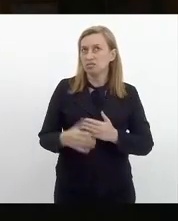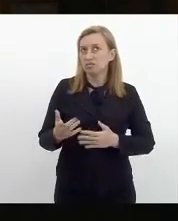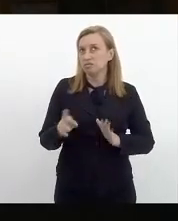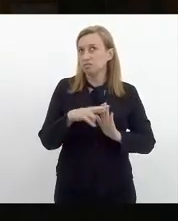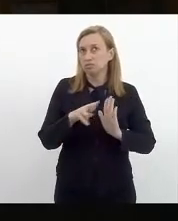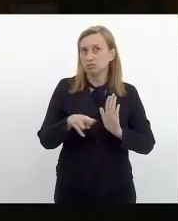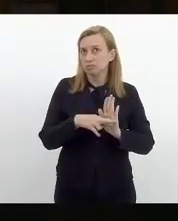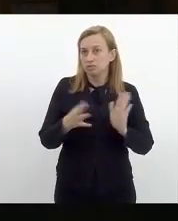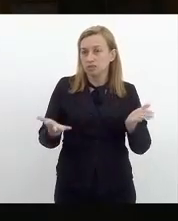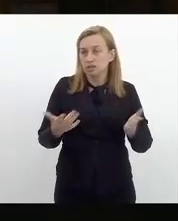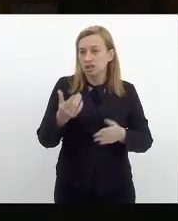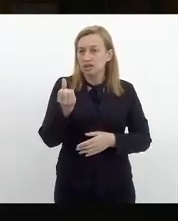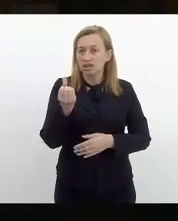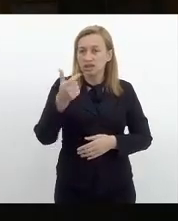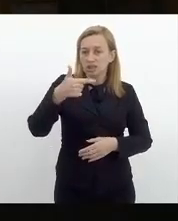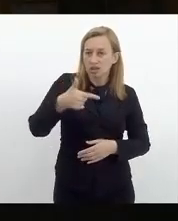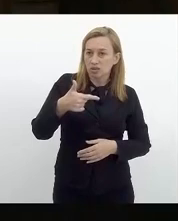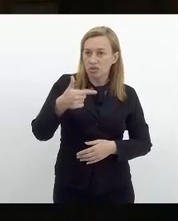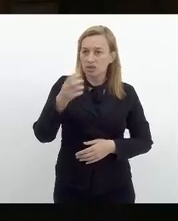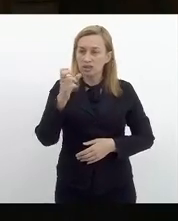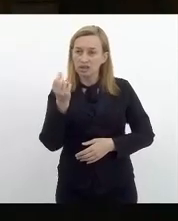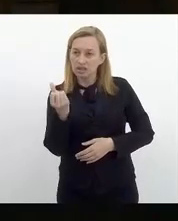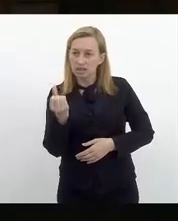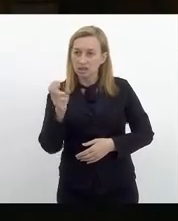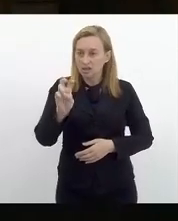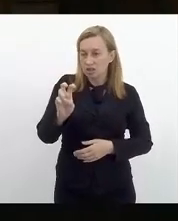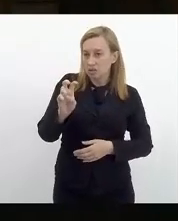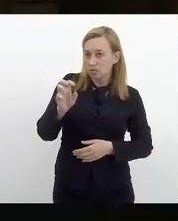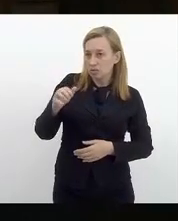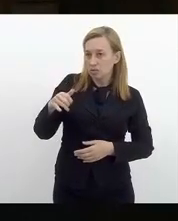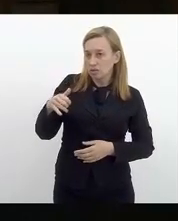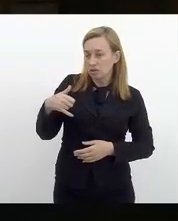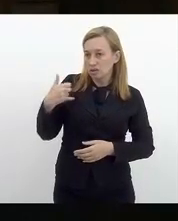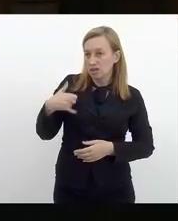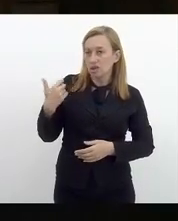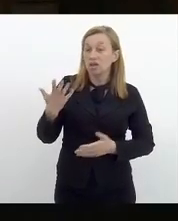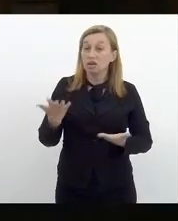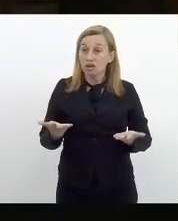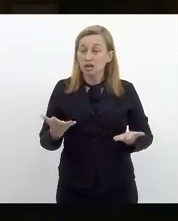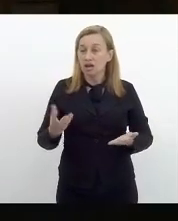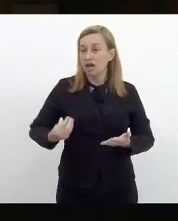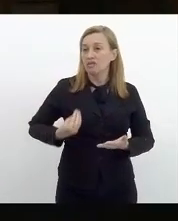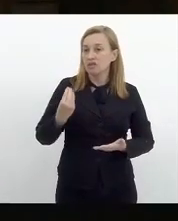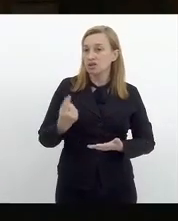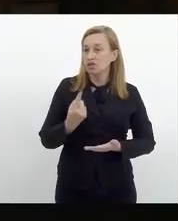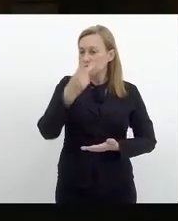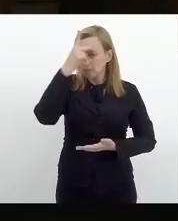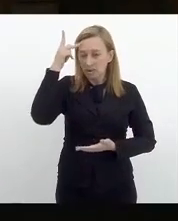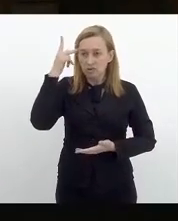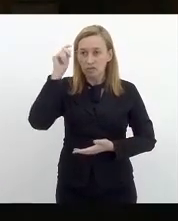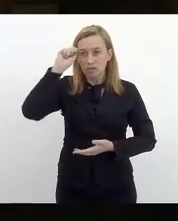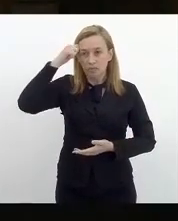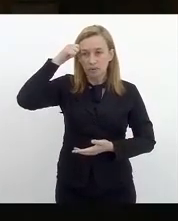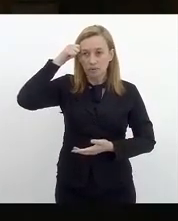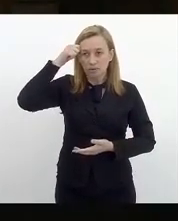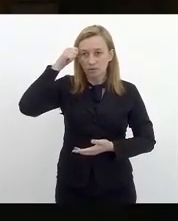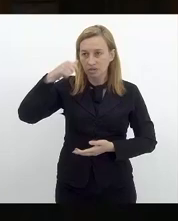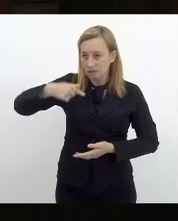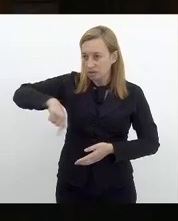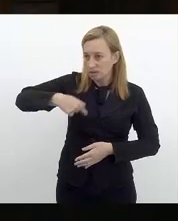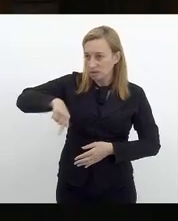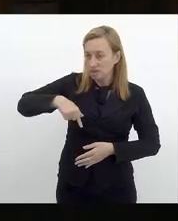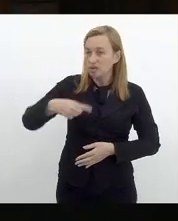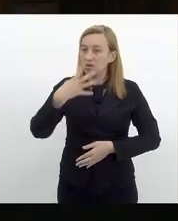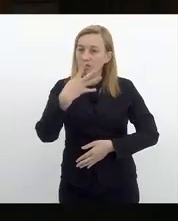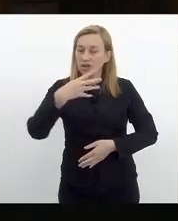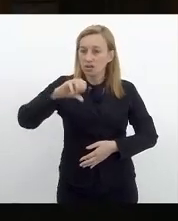de uma regra agora de 62 65 anos né pois bem a expectativa de vida de uma pessoa Preta em Queimados é de